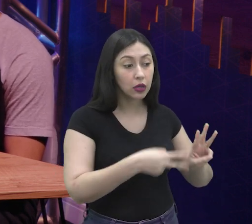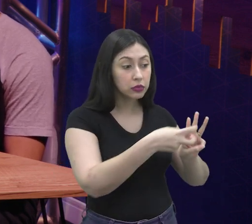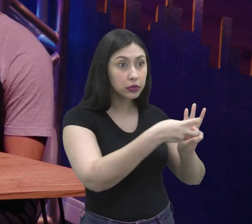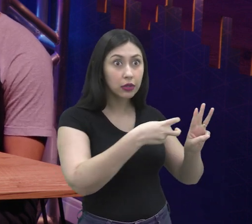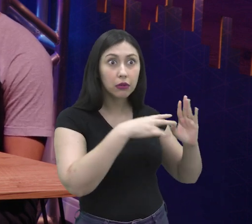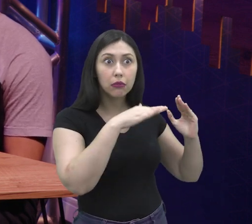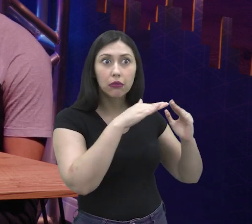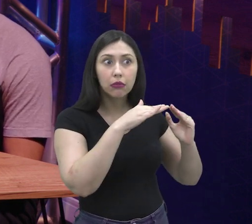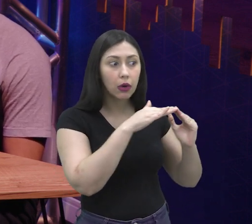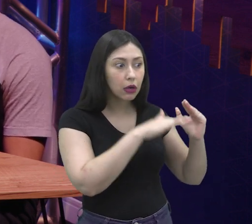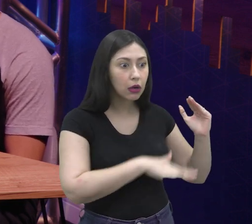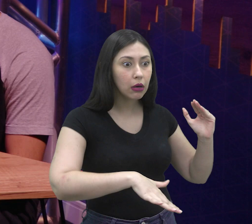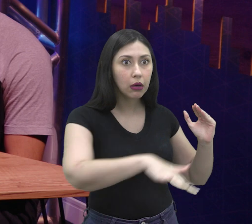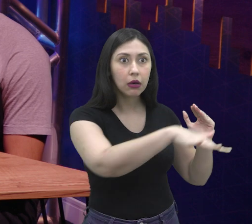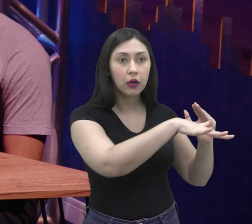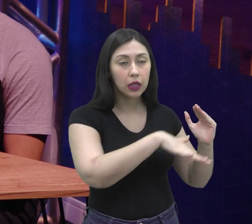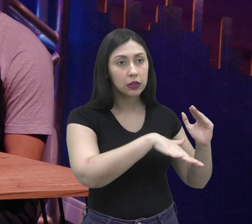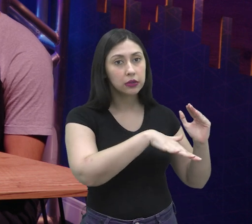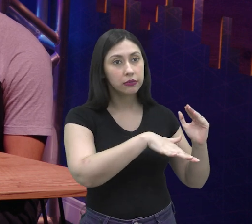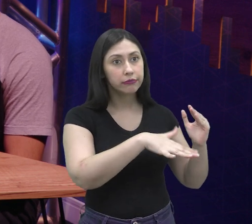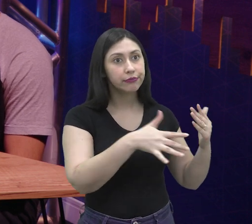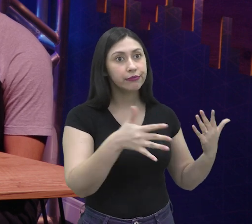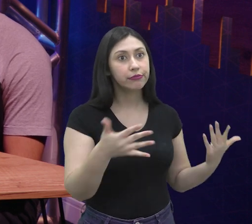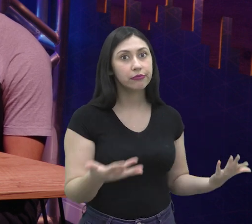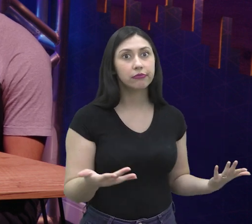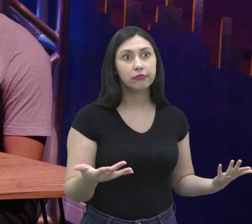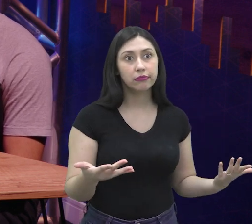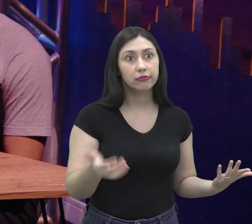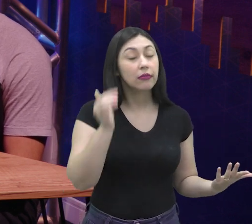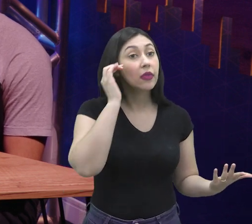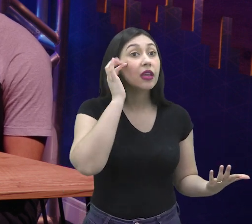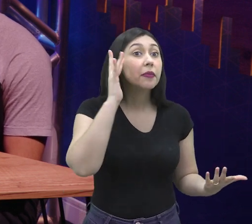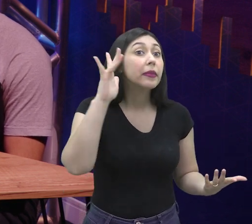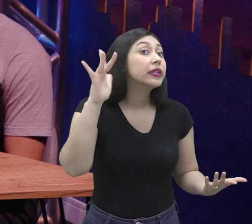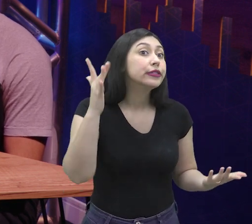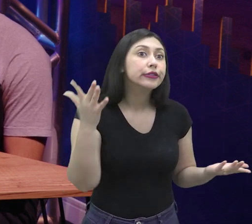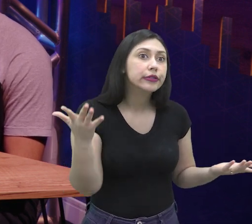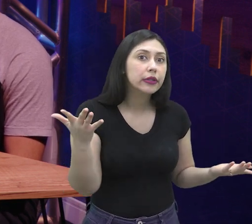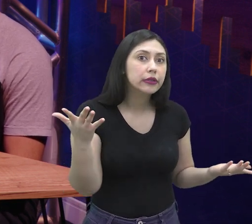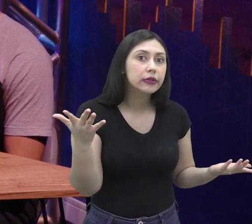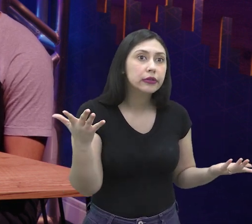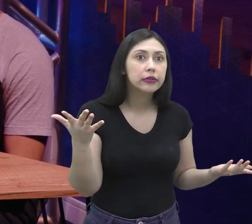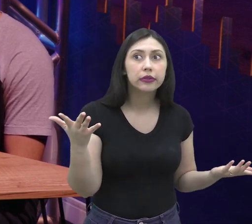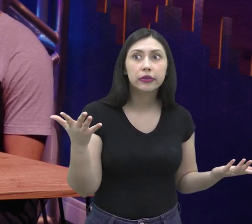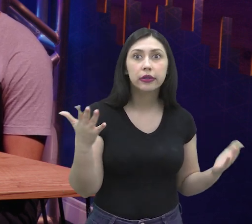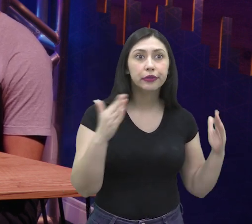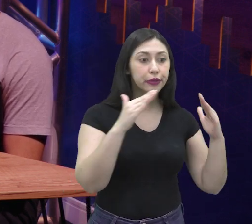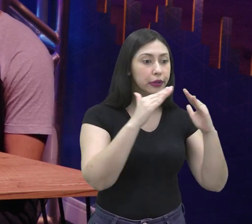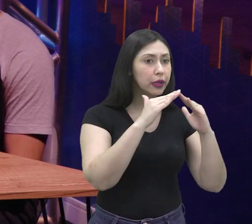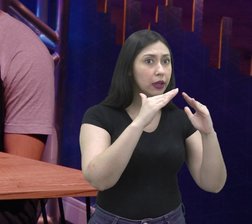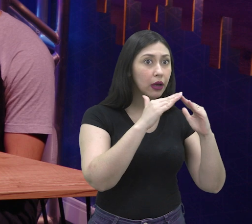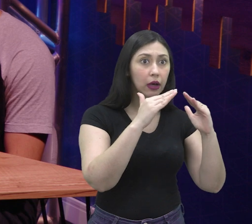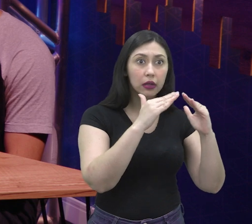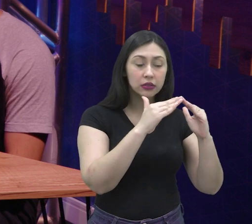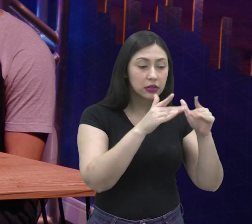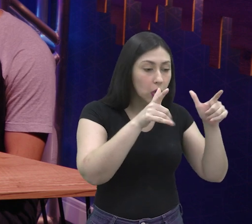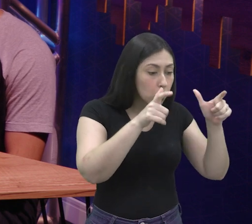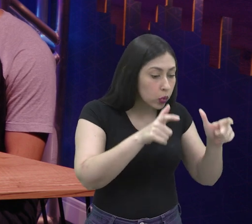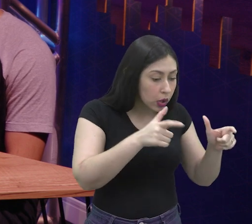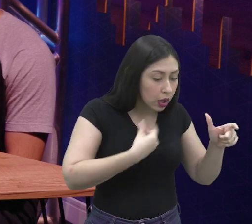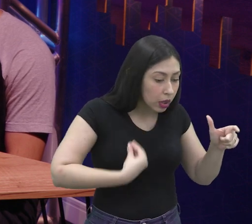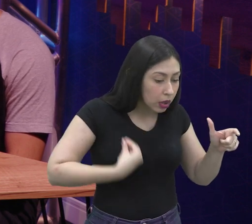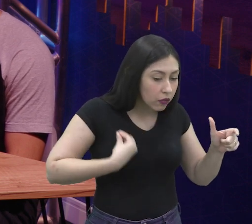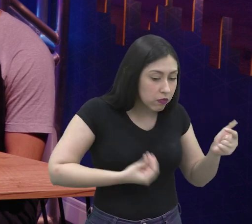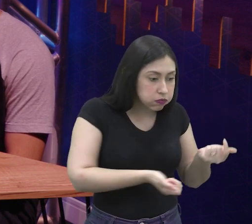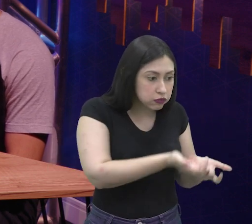indígenas moram nesses locais. Então, imagina a situação, né, de você ter a sua própria casa, né, o lugar em que